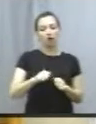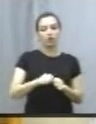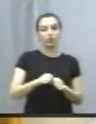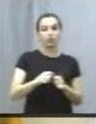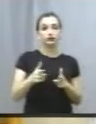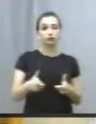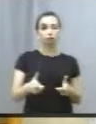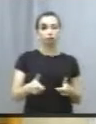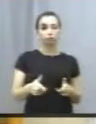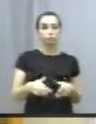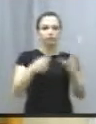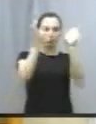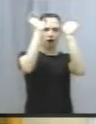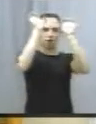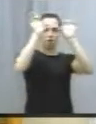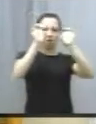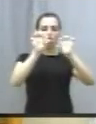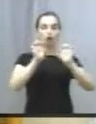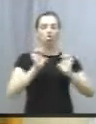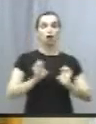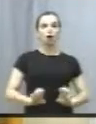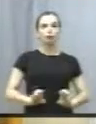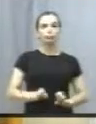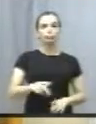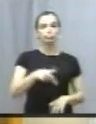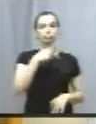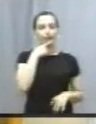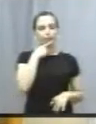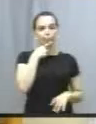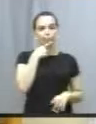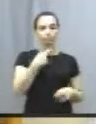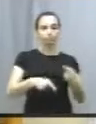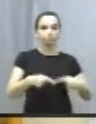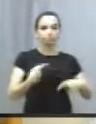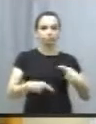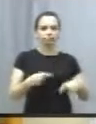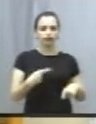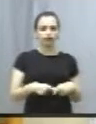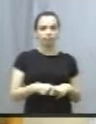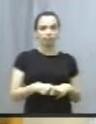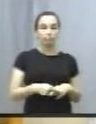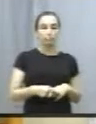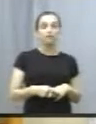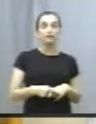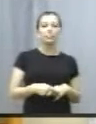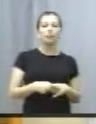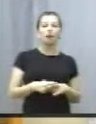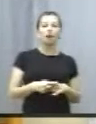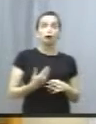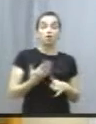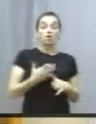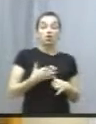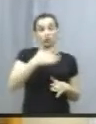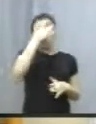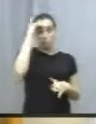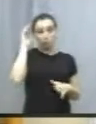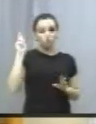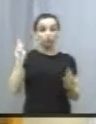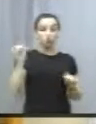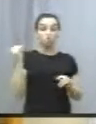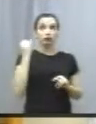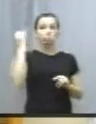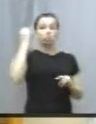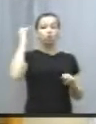chama ética na política. Já tem um ditado que se diz que os grandes vencedores